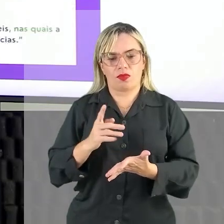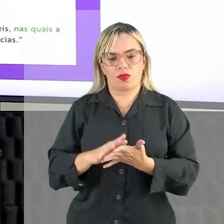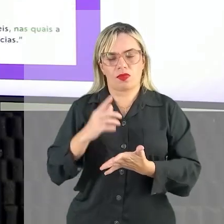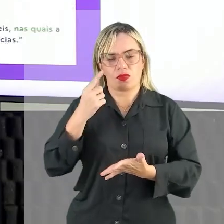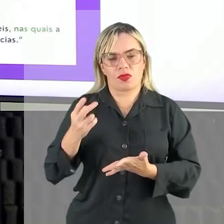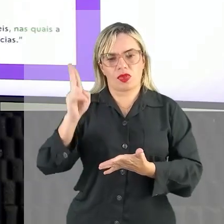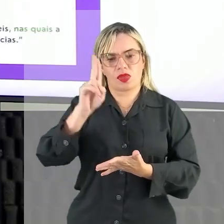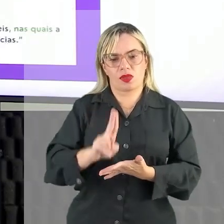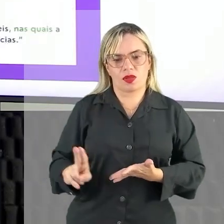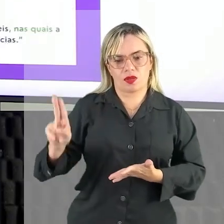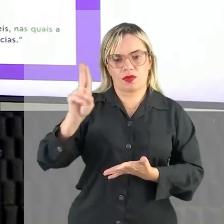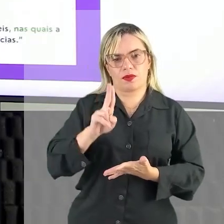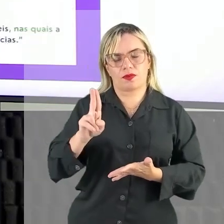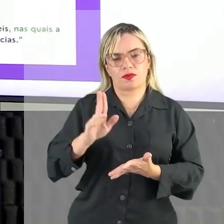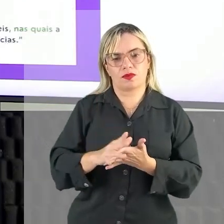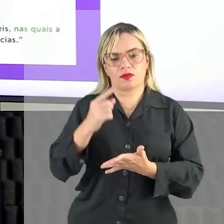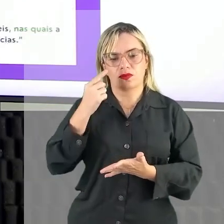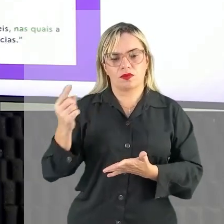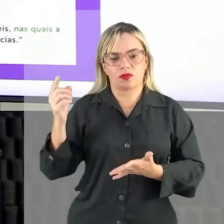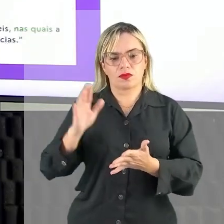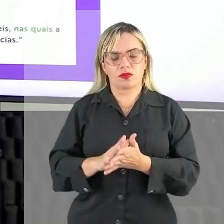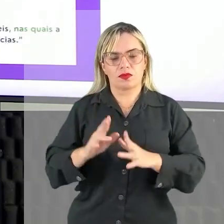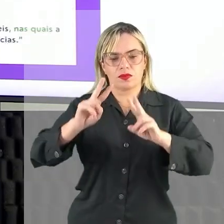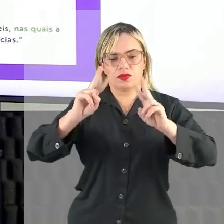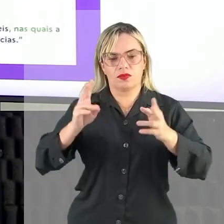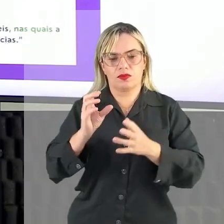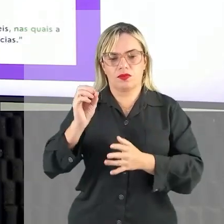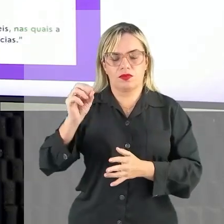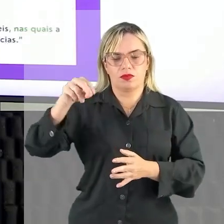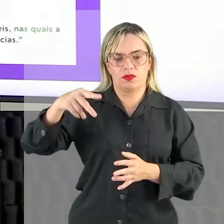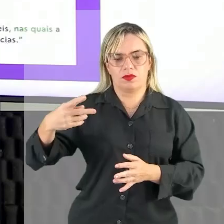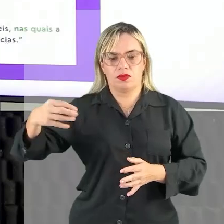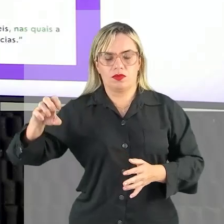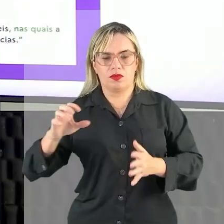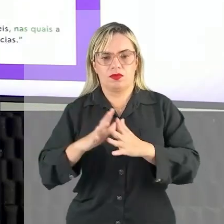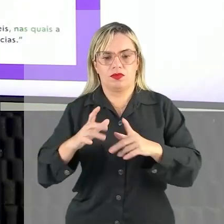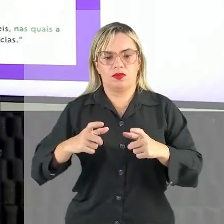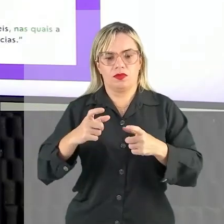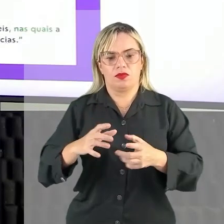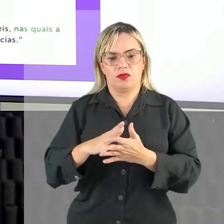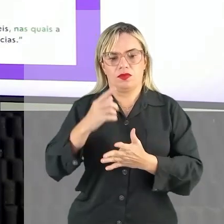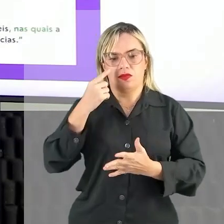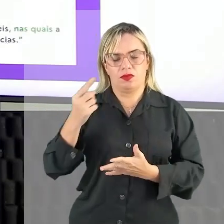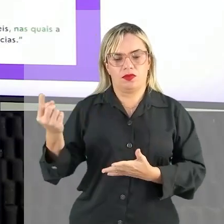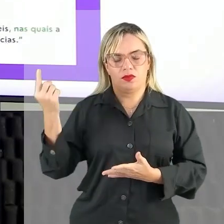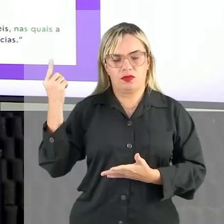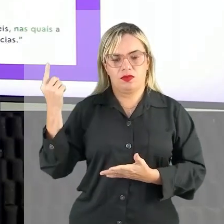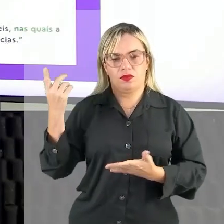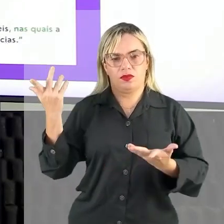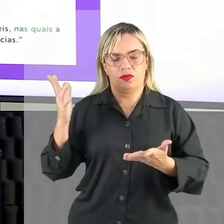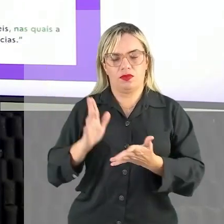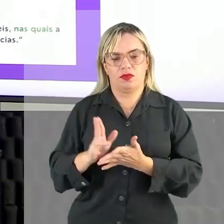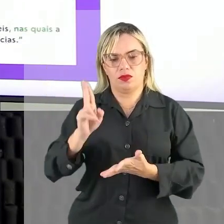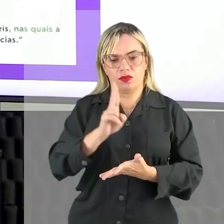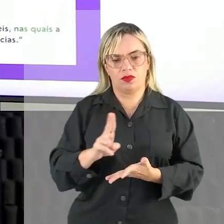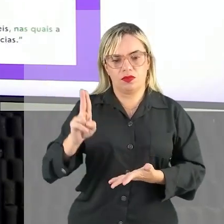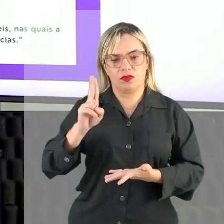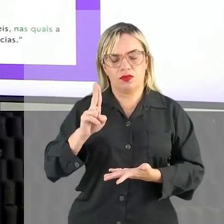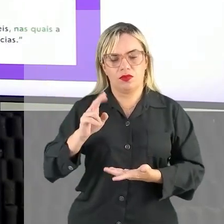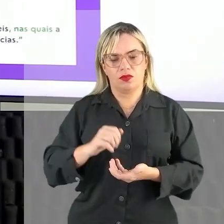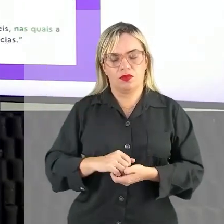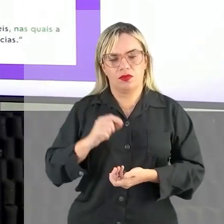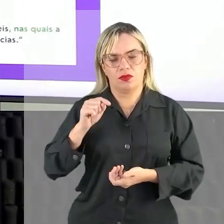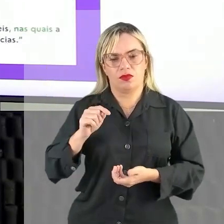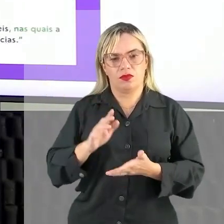errônea utilização de onde onde só vocês só vão colocar tá bom E